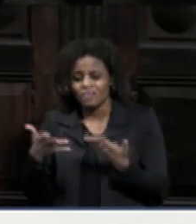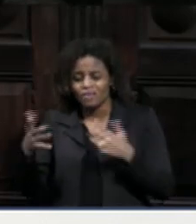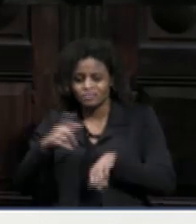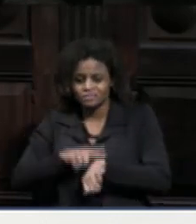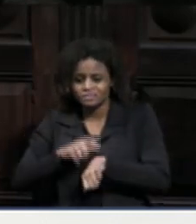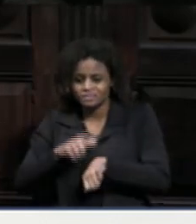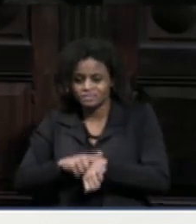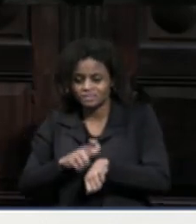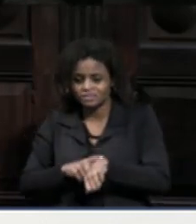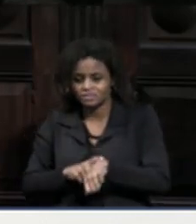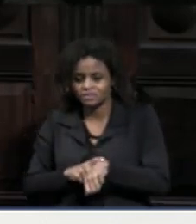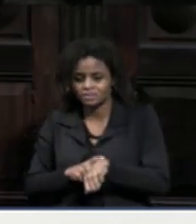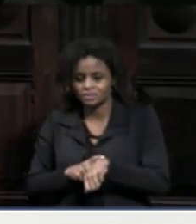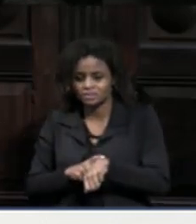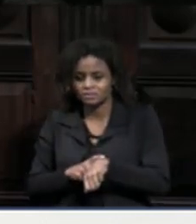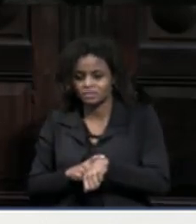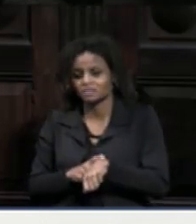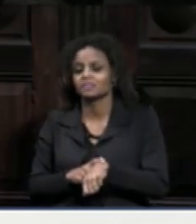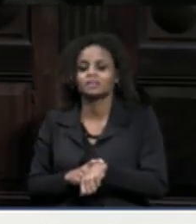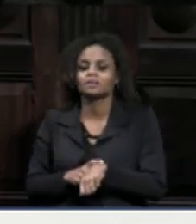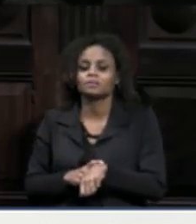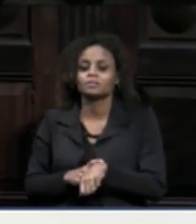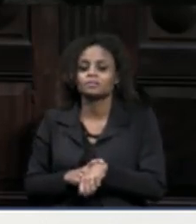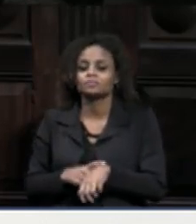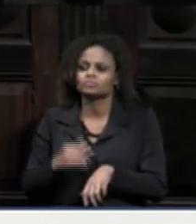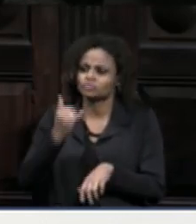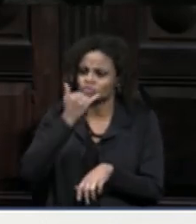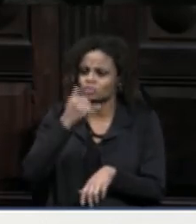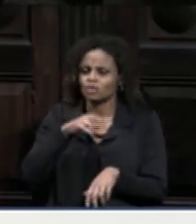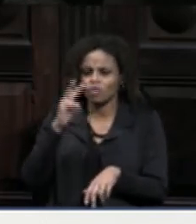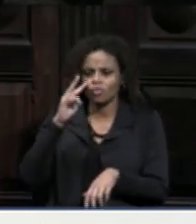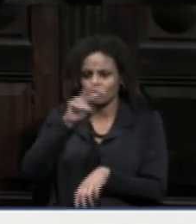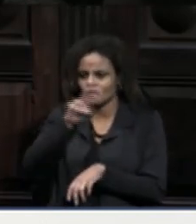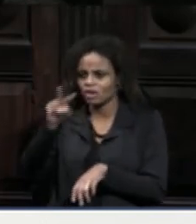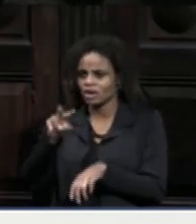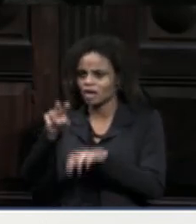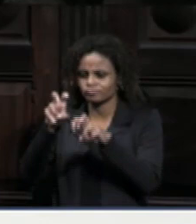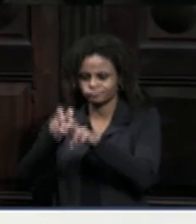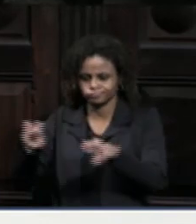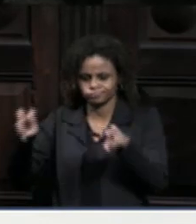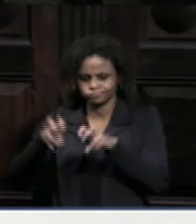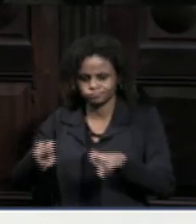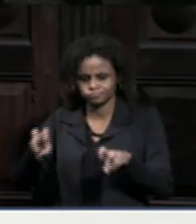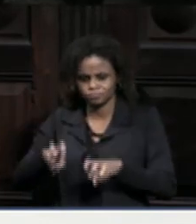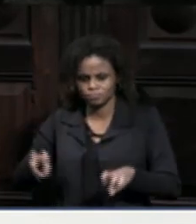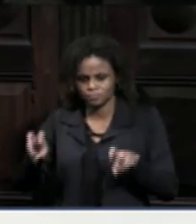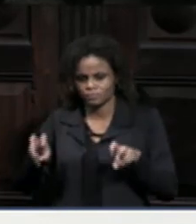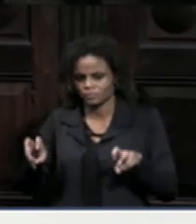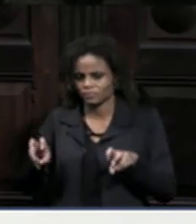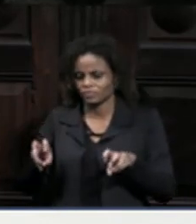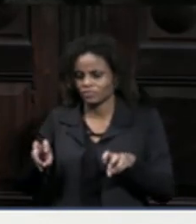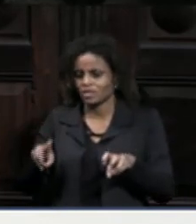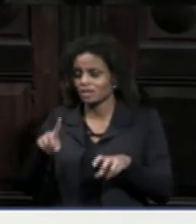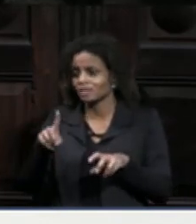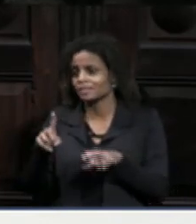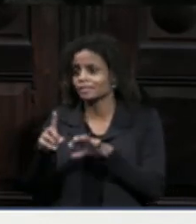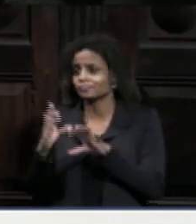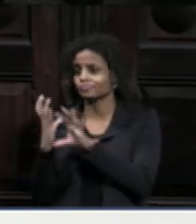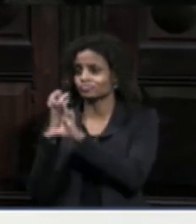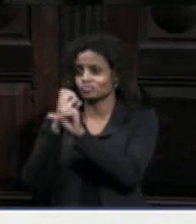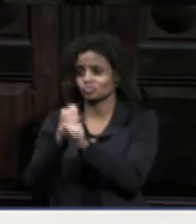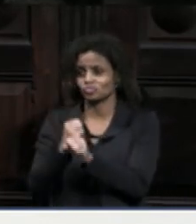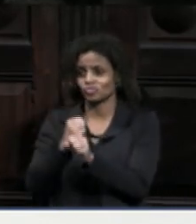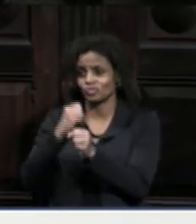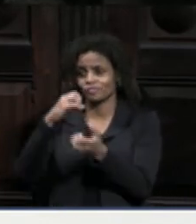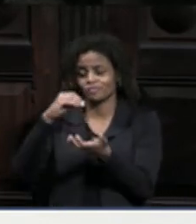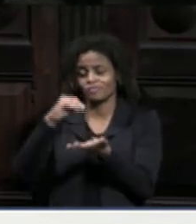com dissenso, é só o senhor olhar para o plenário que a sessão cai de imediato.